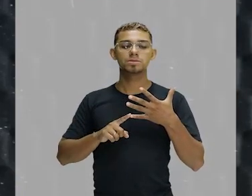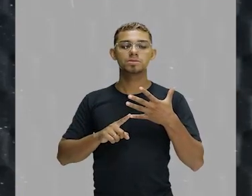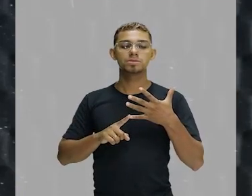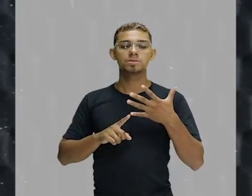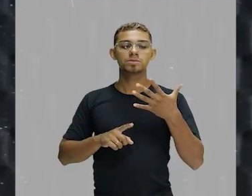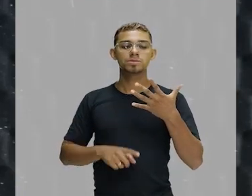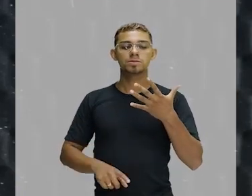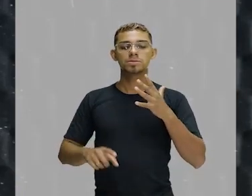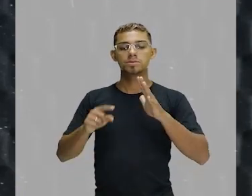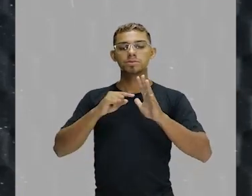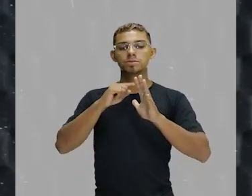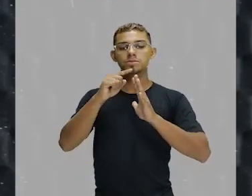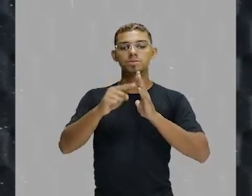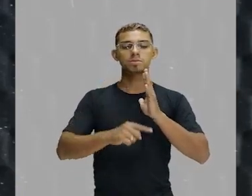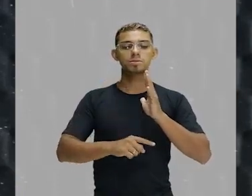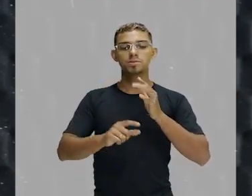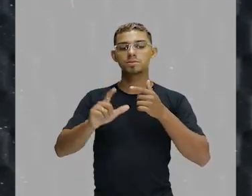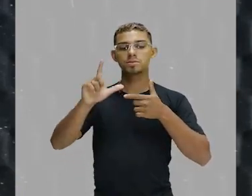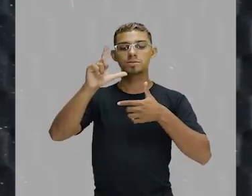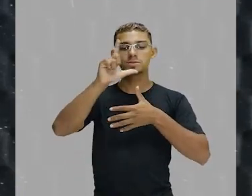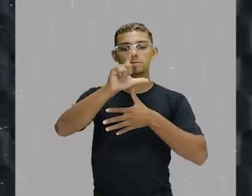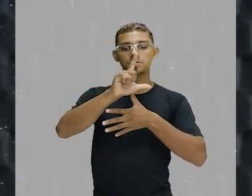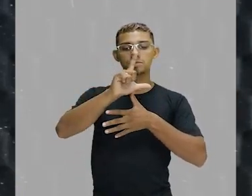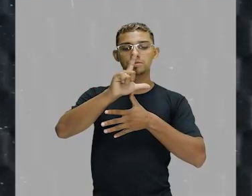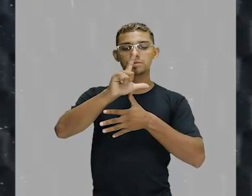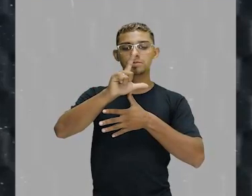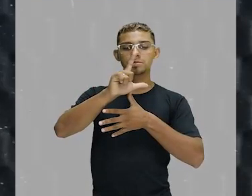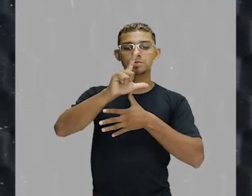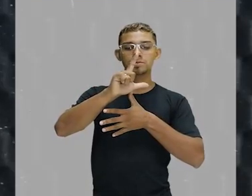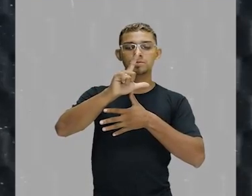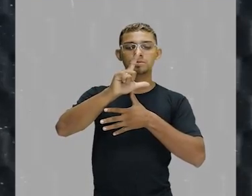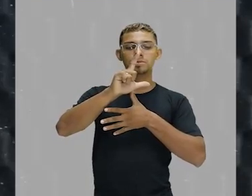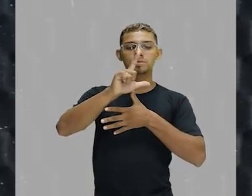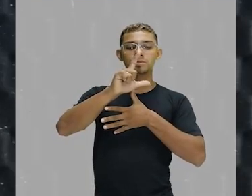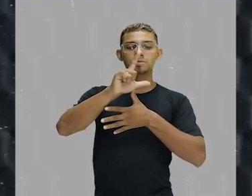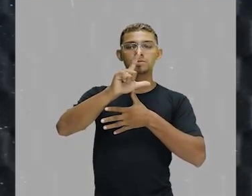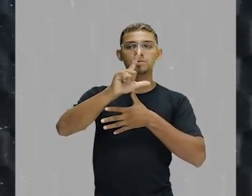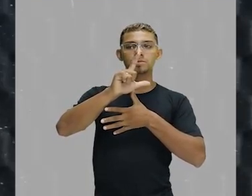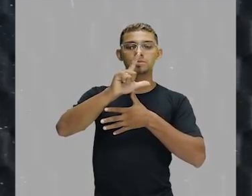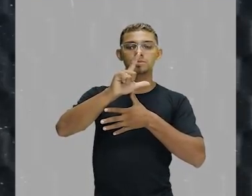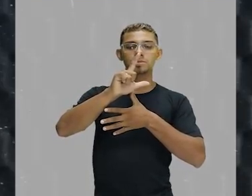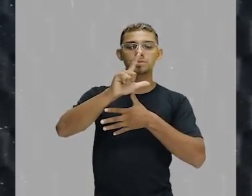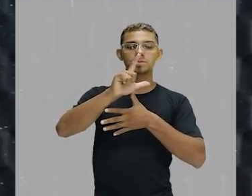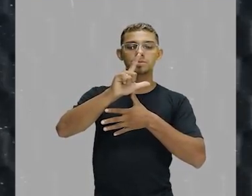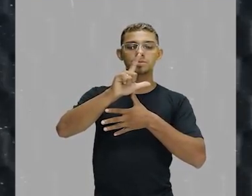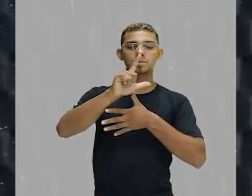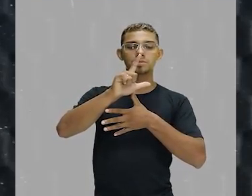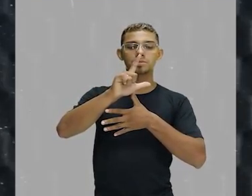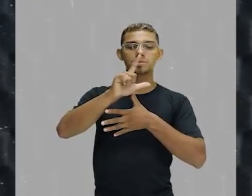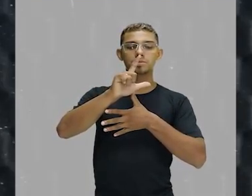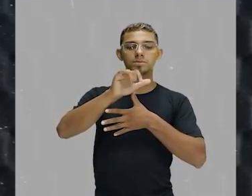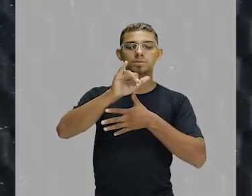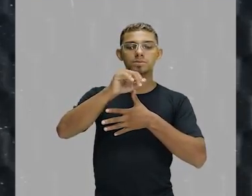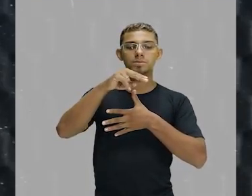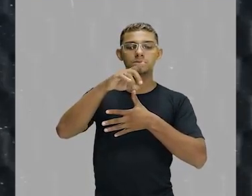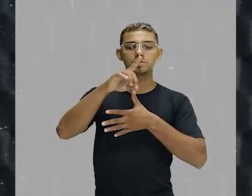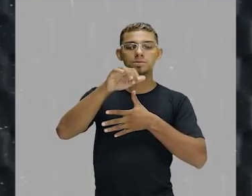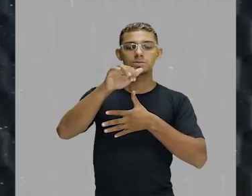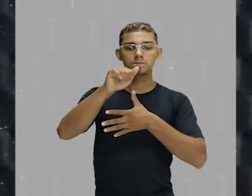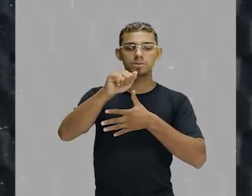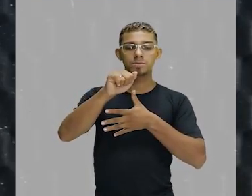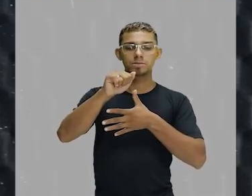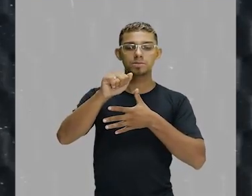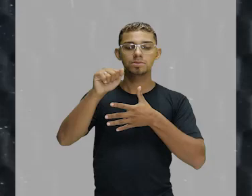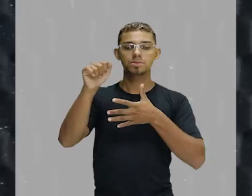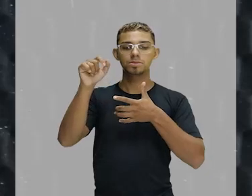diacinese. Então, pega essa primeira letrinha. Existe uma frase para te ajudar a lembrar. Linda zebra pastando durante